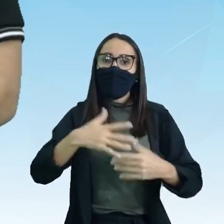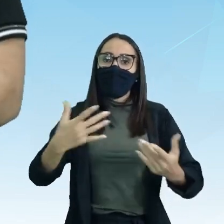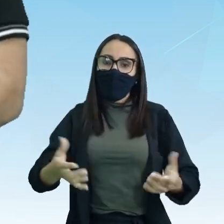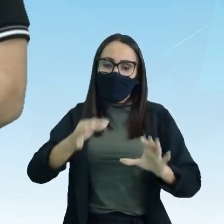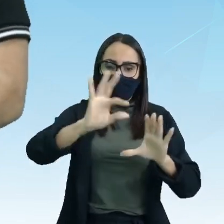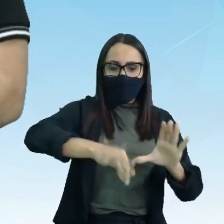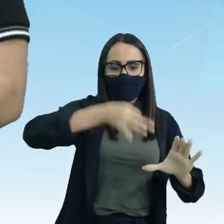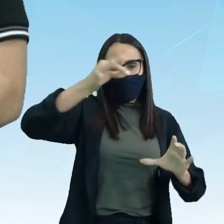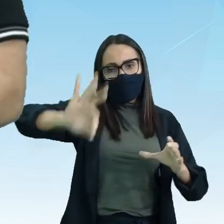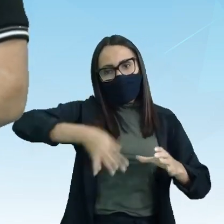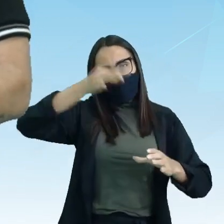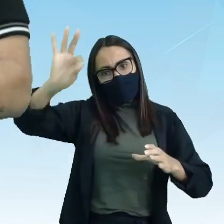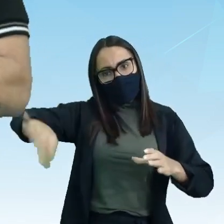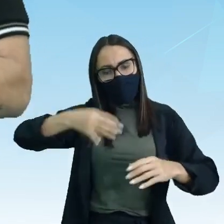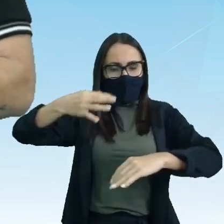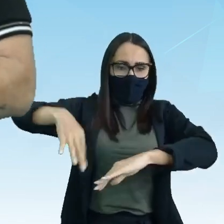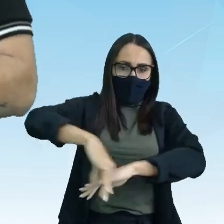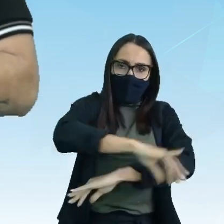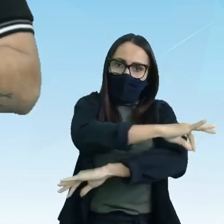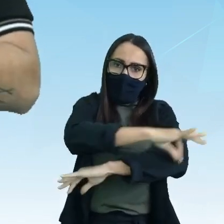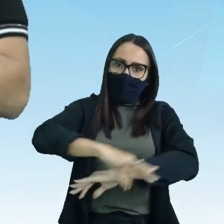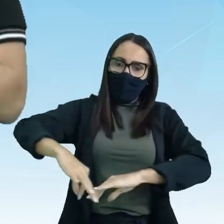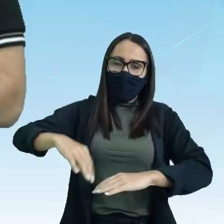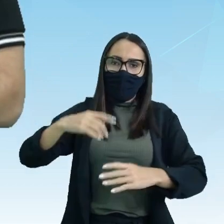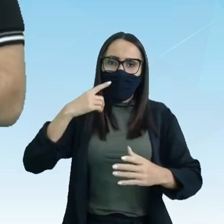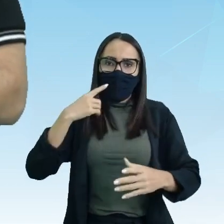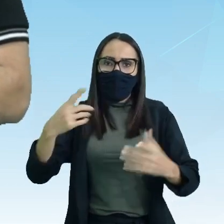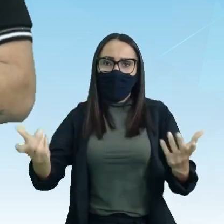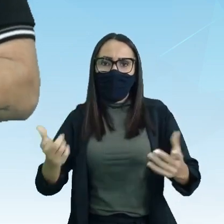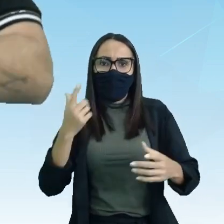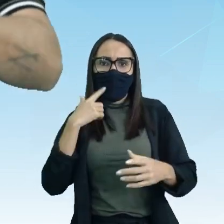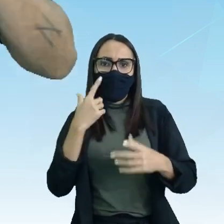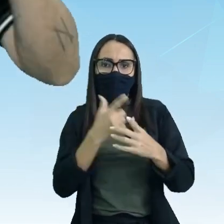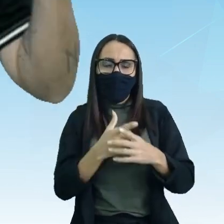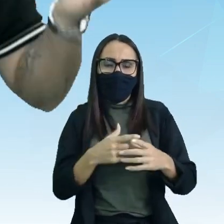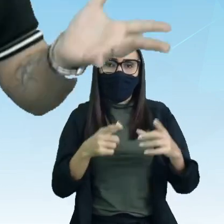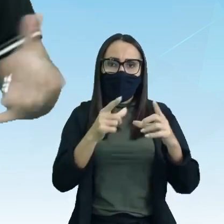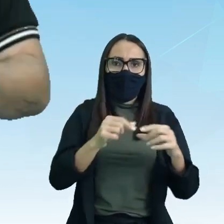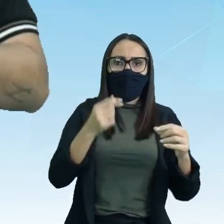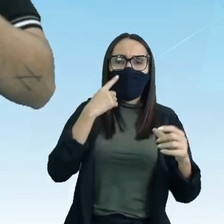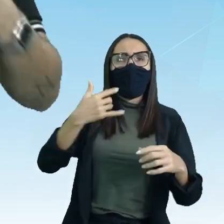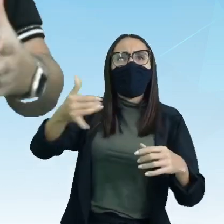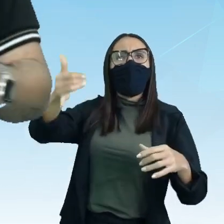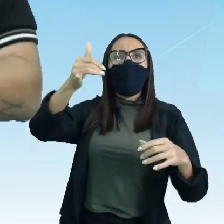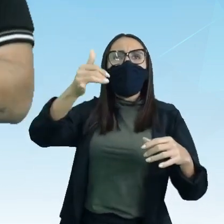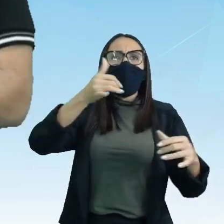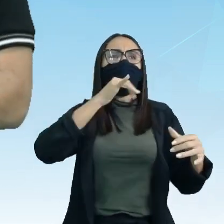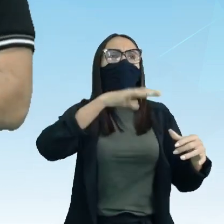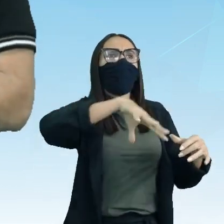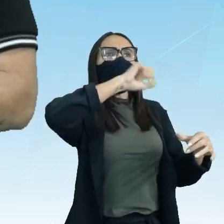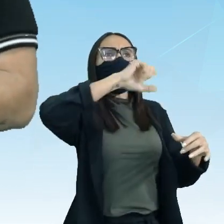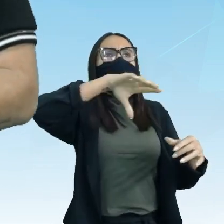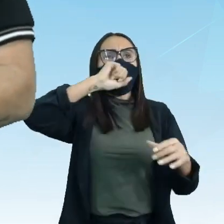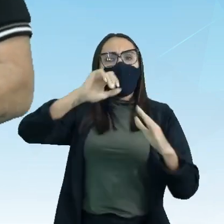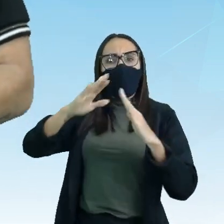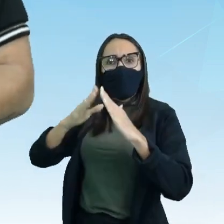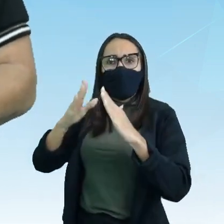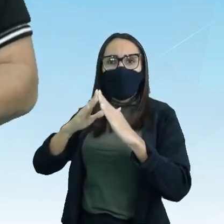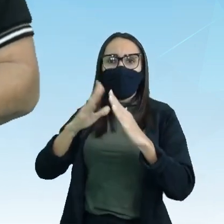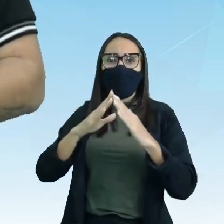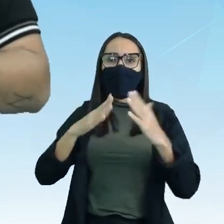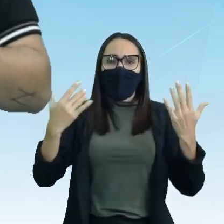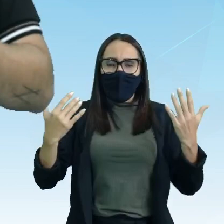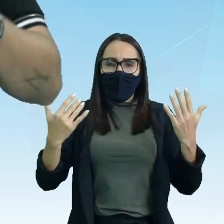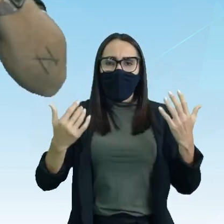artesanato. Então, assim, se você quer arruda, né, para perfumar sua casa e trazer Energias, boas